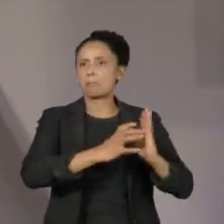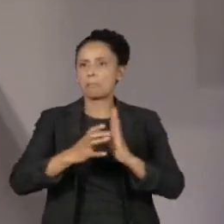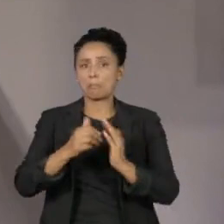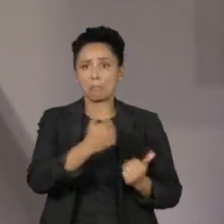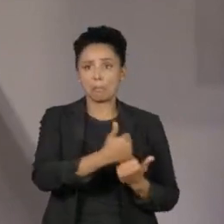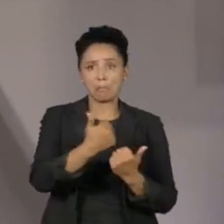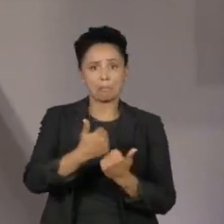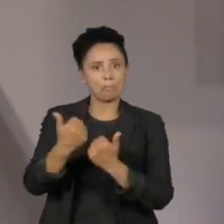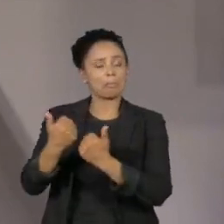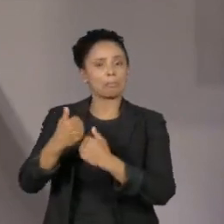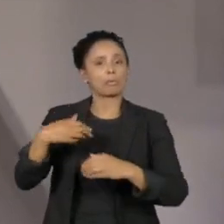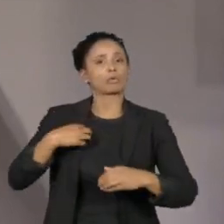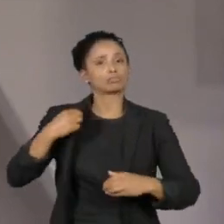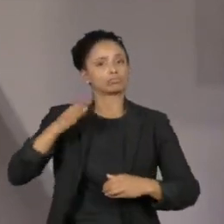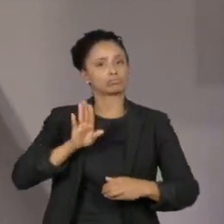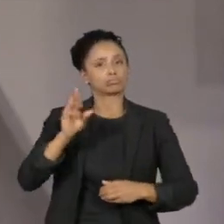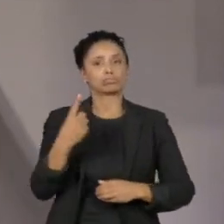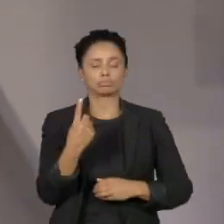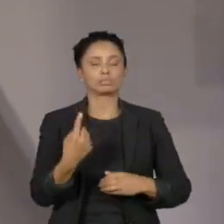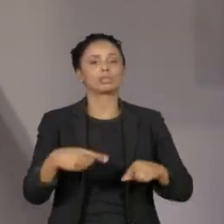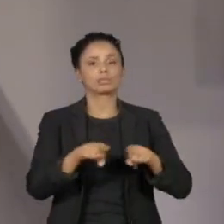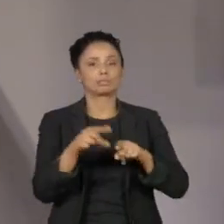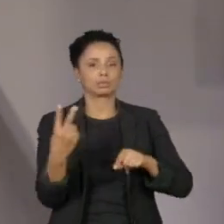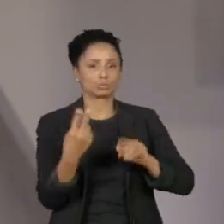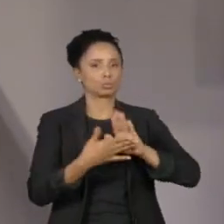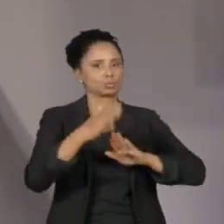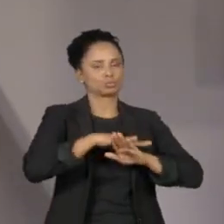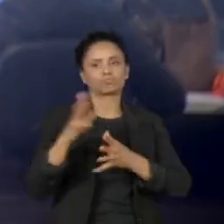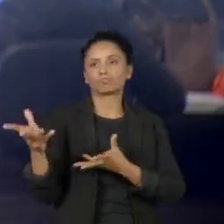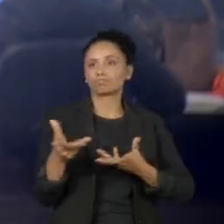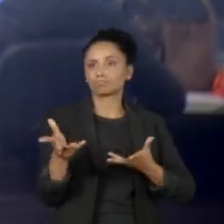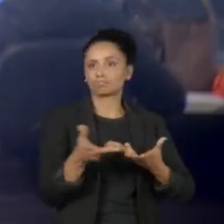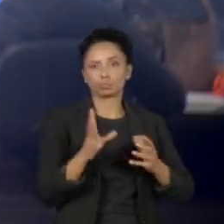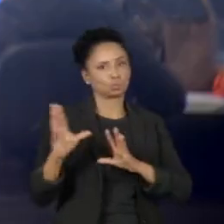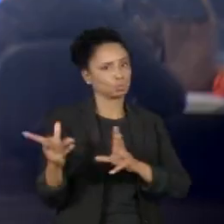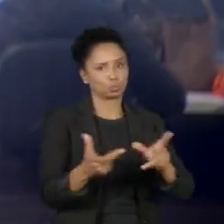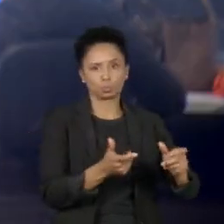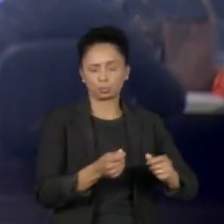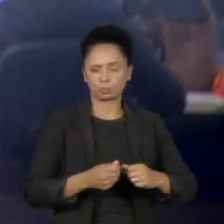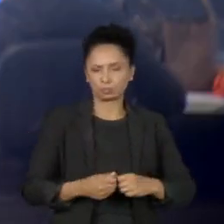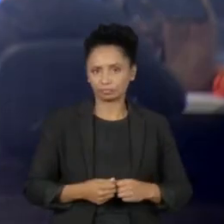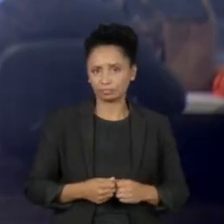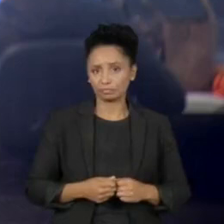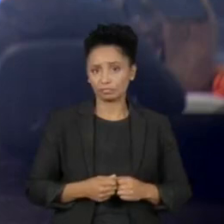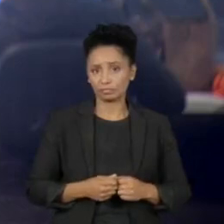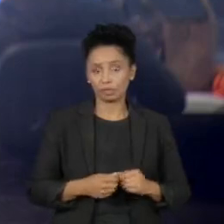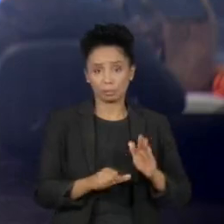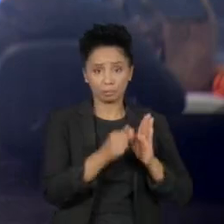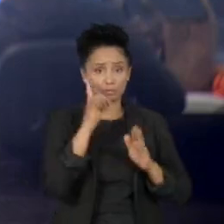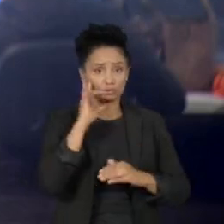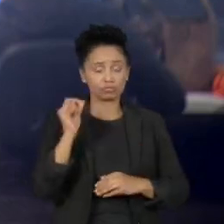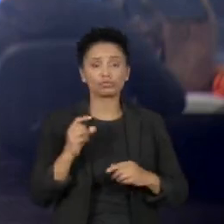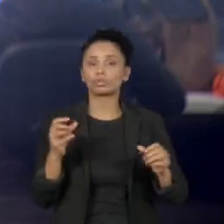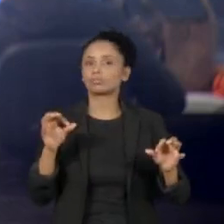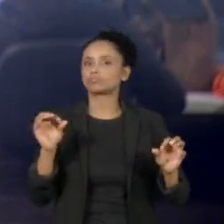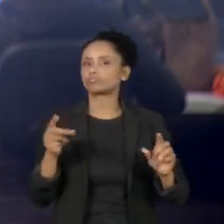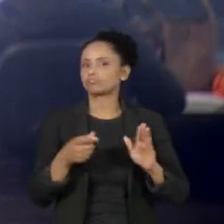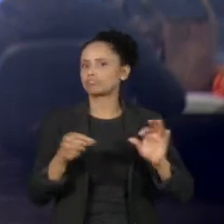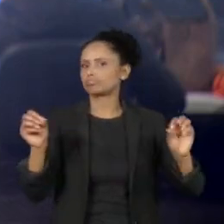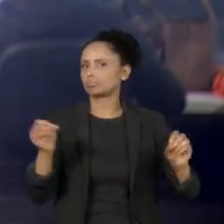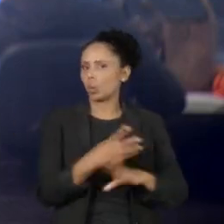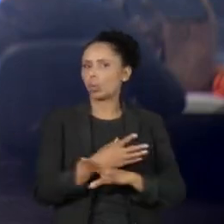apoiaram a candidatura no primeiro e no segundo turno serão convidados. No primeiro dia após a eleição, Lula